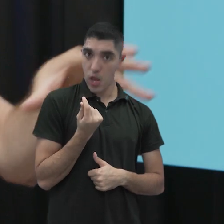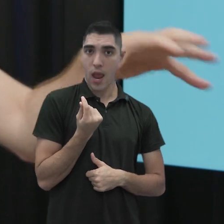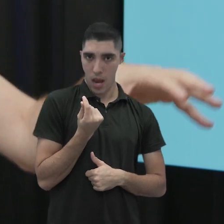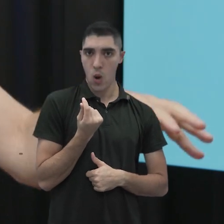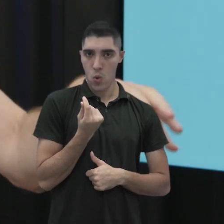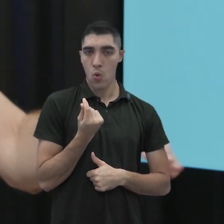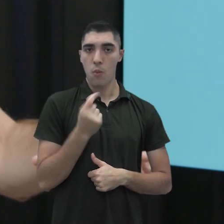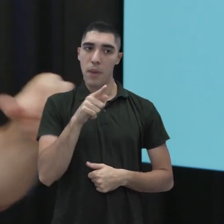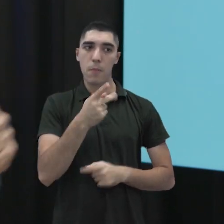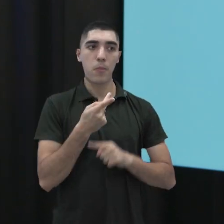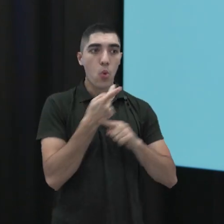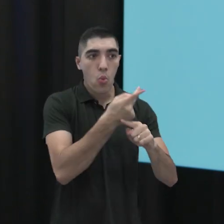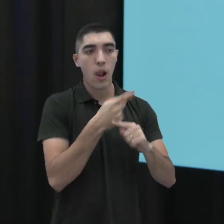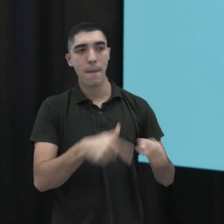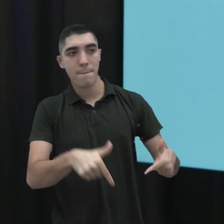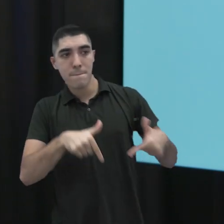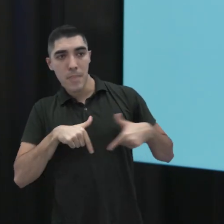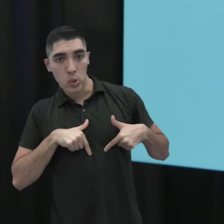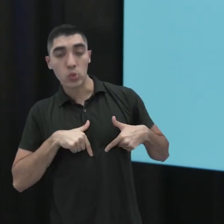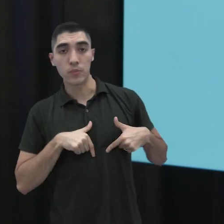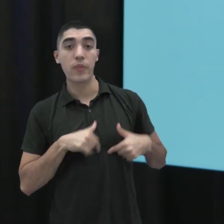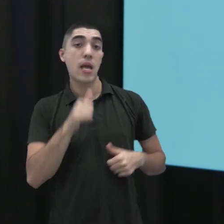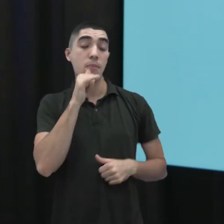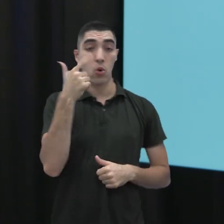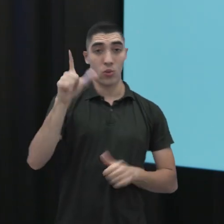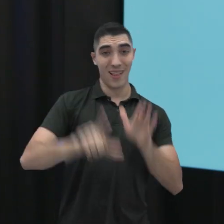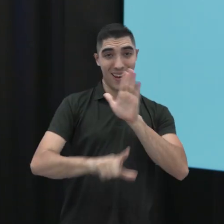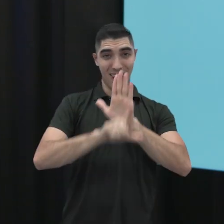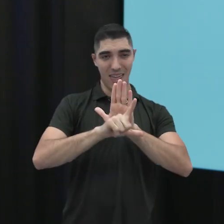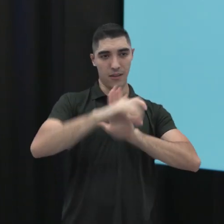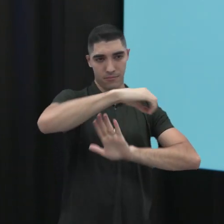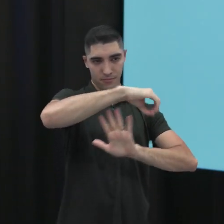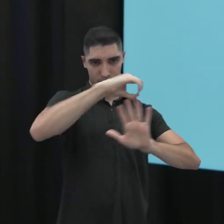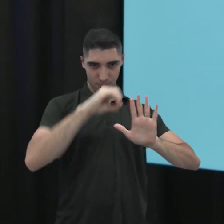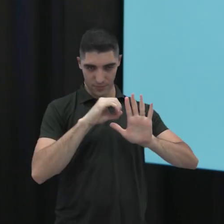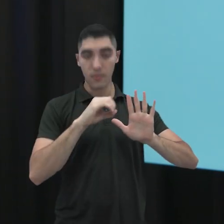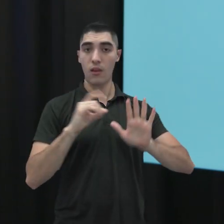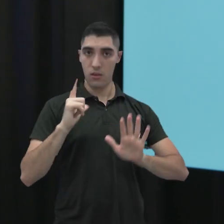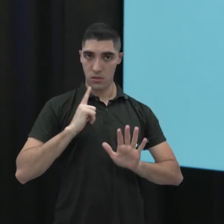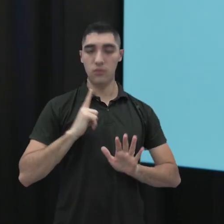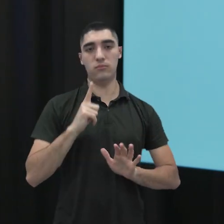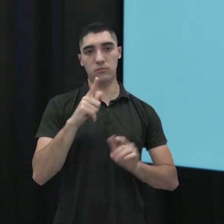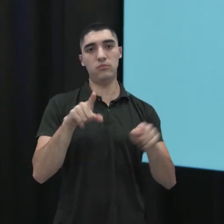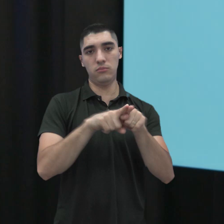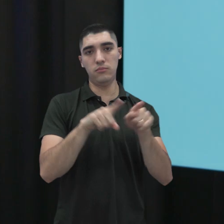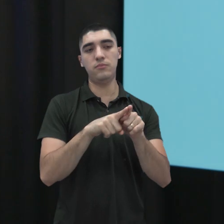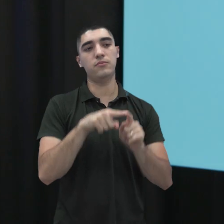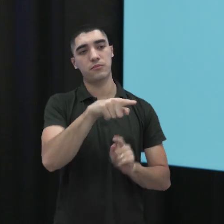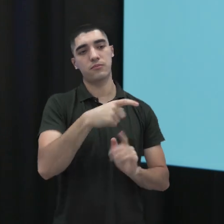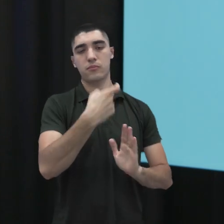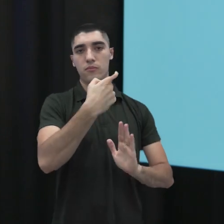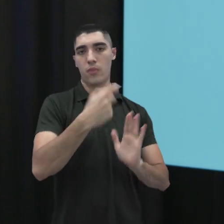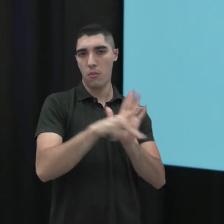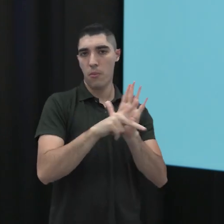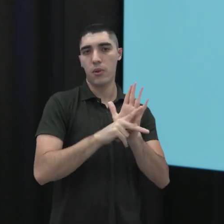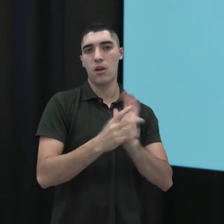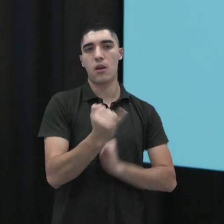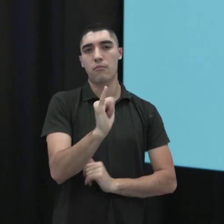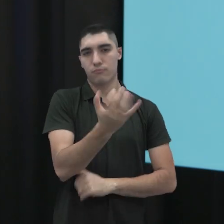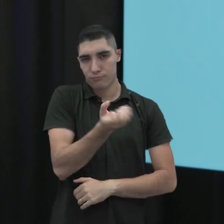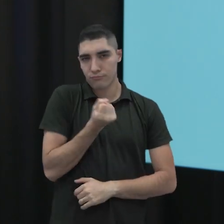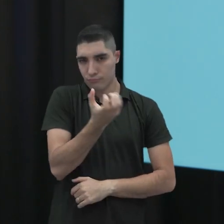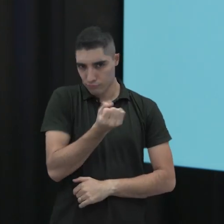você ir atrás de um patrocínio. A Lei Rouanet, a empresa que patrocina faz esse abatimento do imposto de renda. O